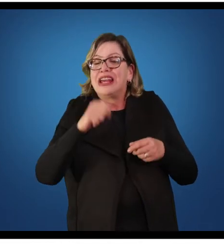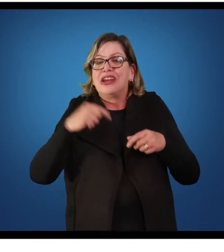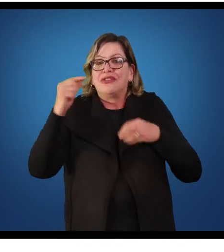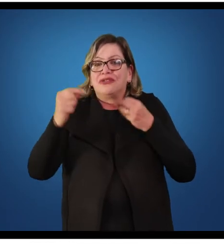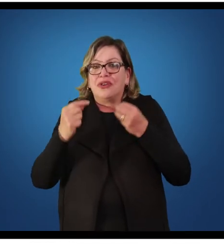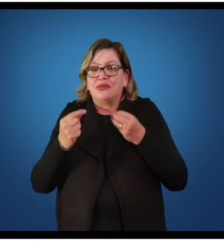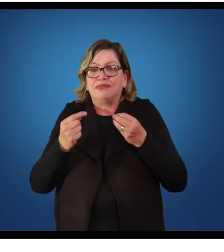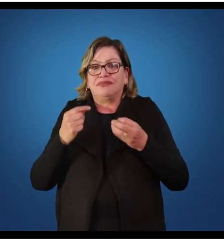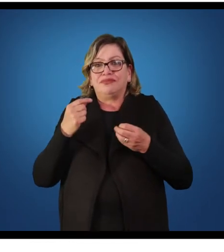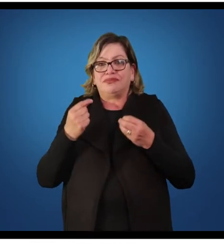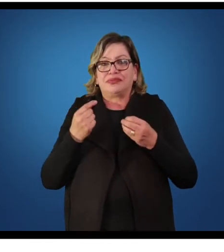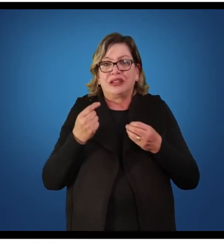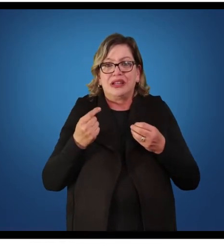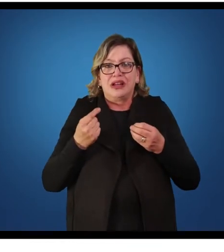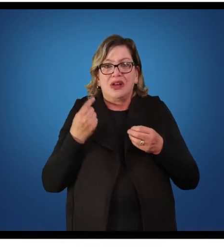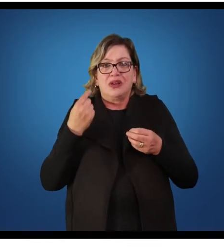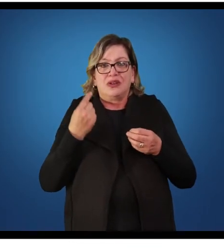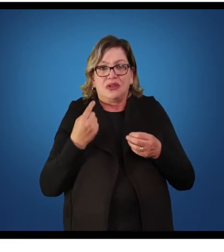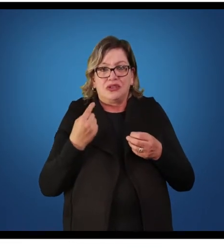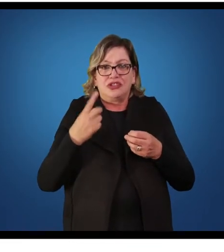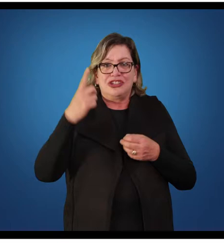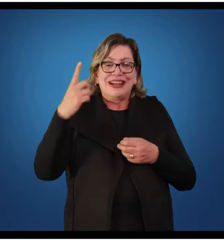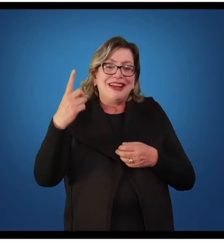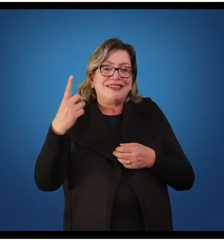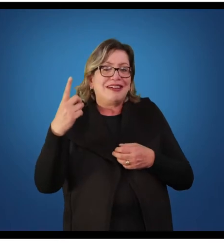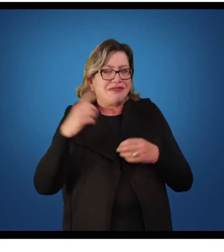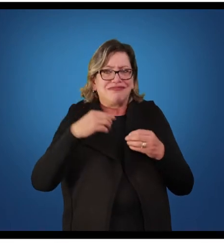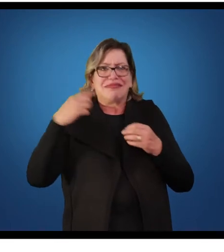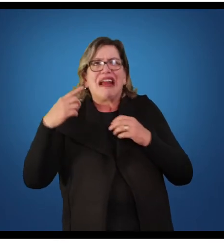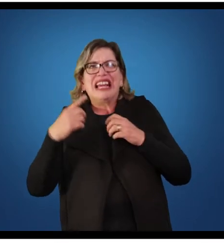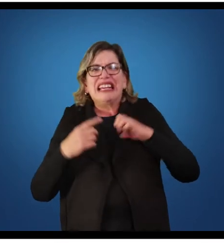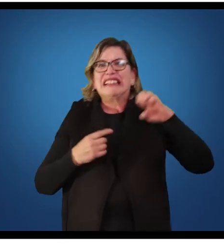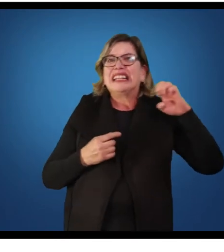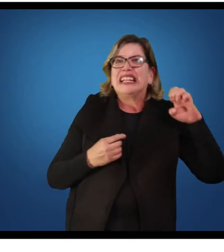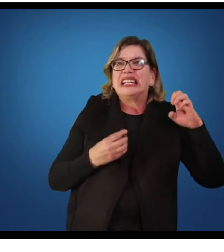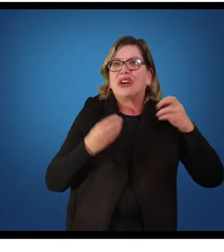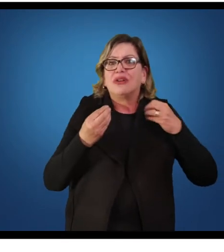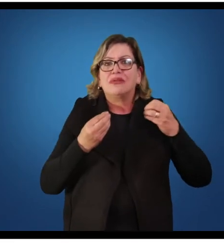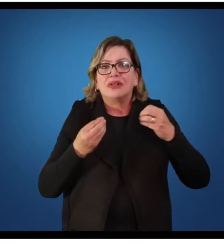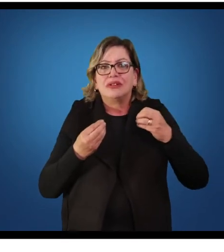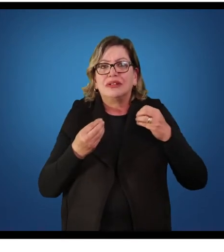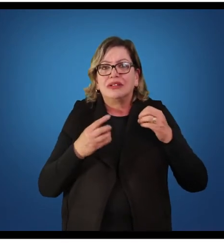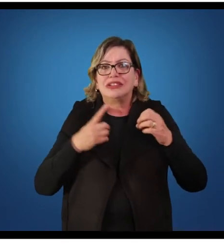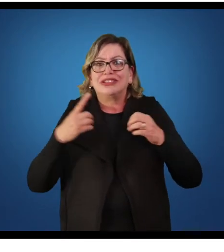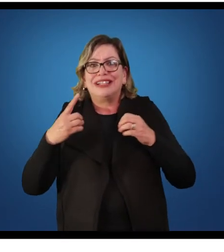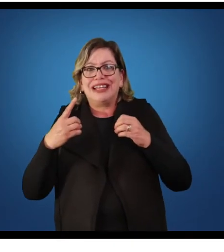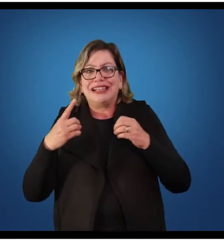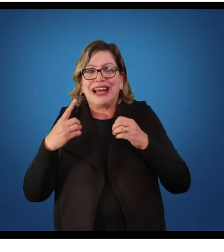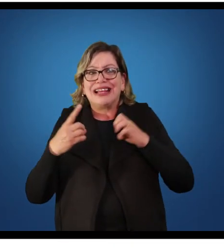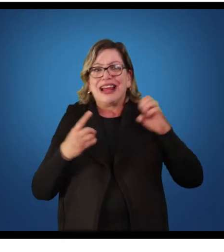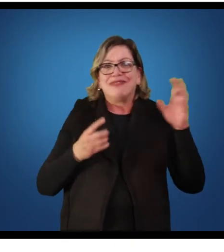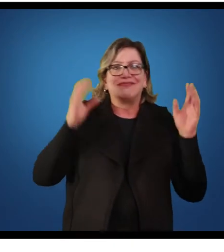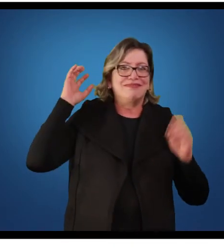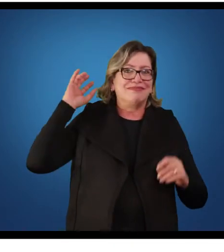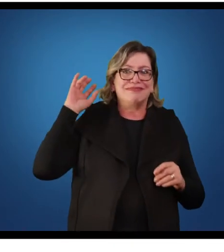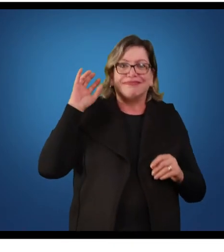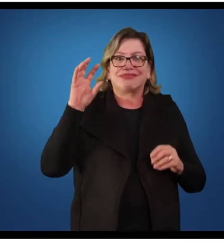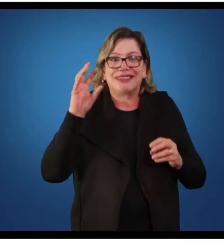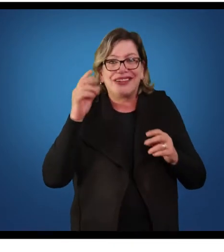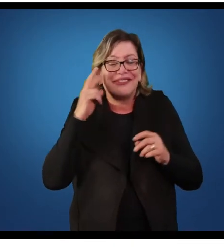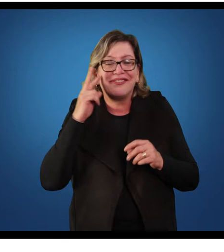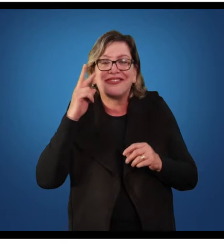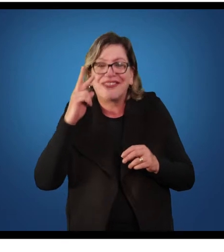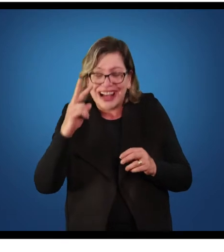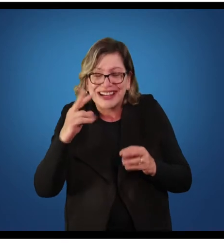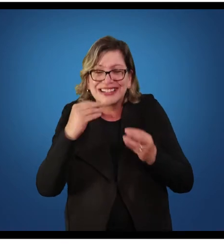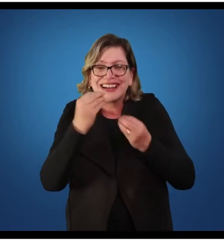e vou para a direita, vou para a esquerda e arremesso na direita,